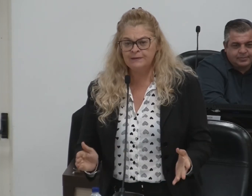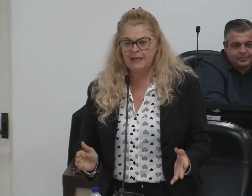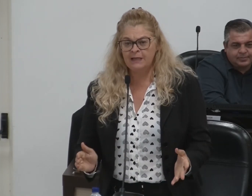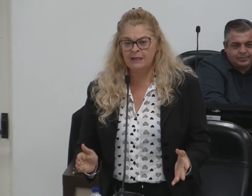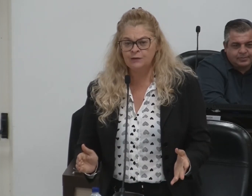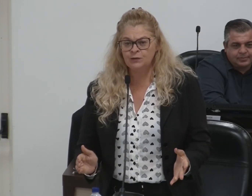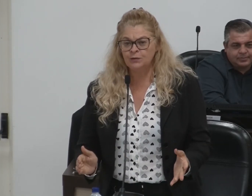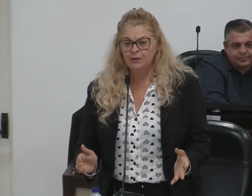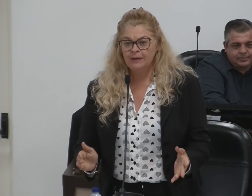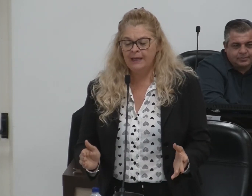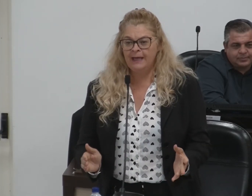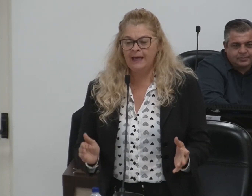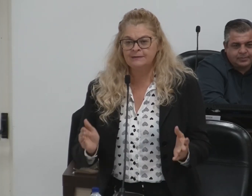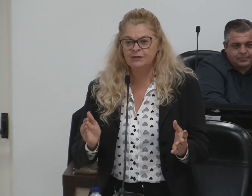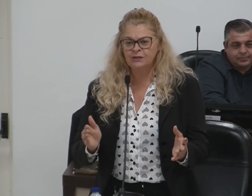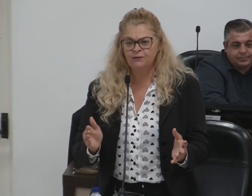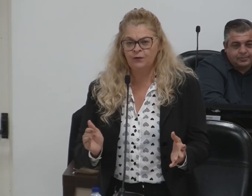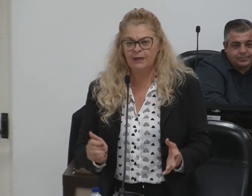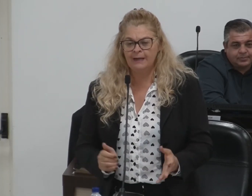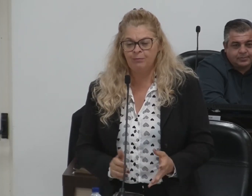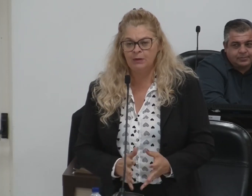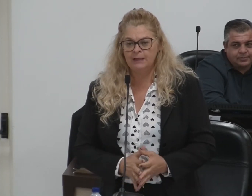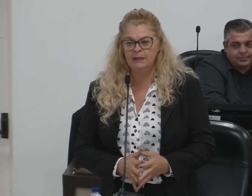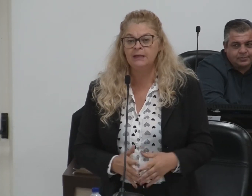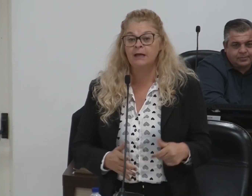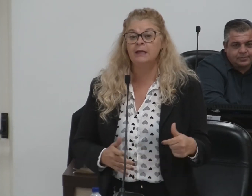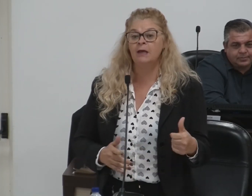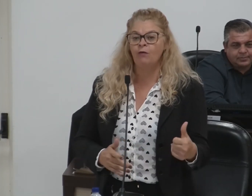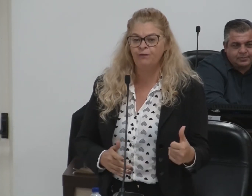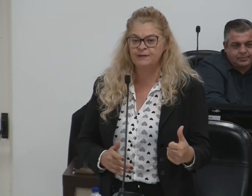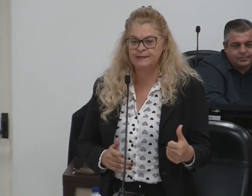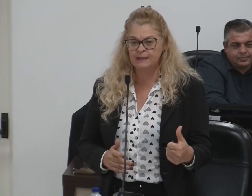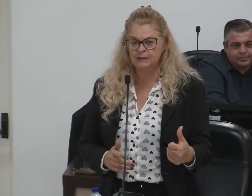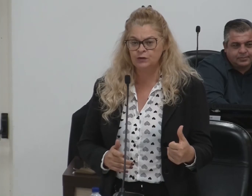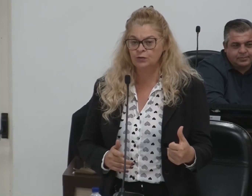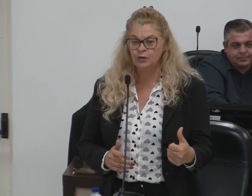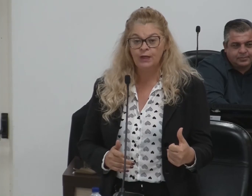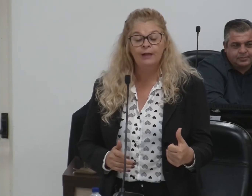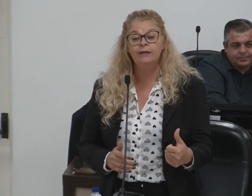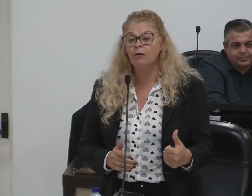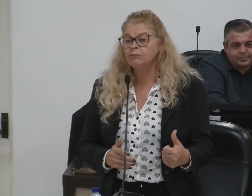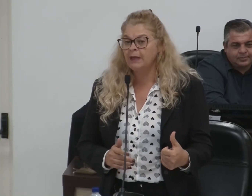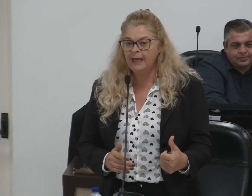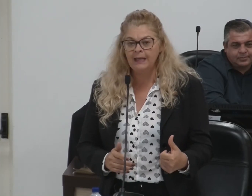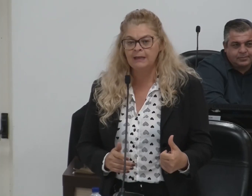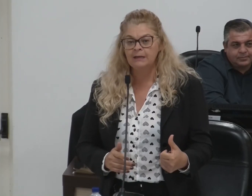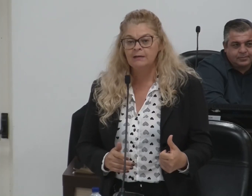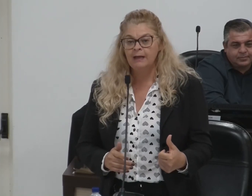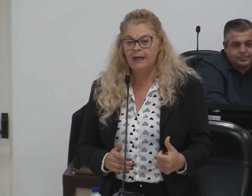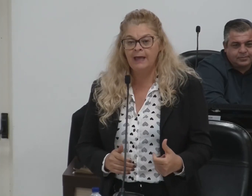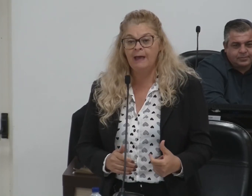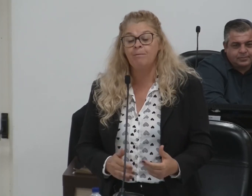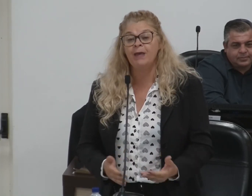não fizer isso, se a gente for lá na policlínica, e eu fiz isso, não